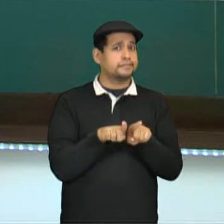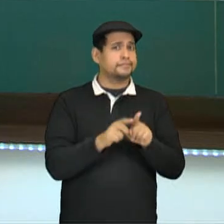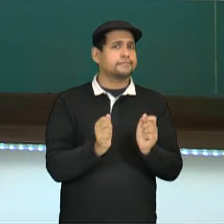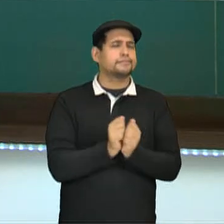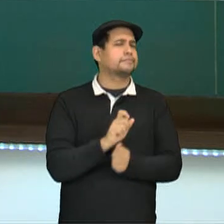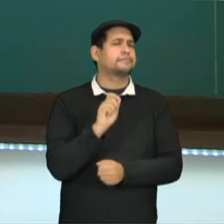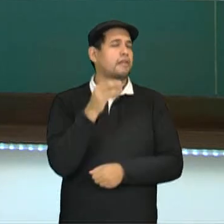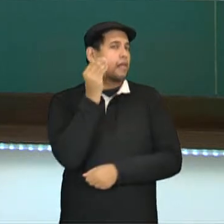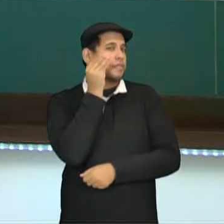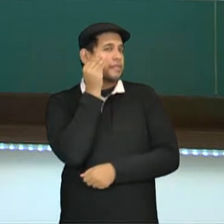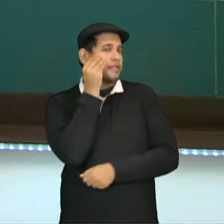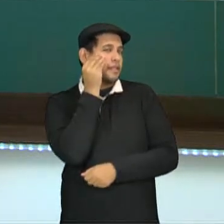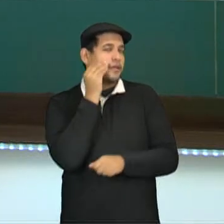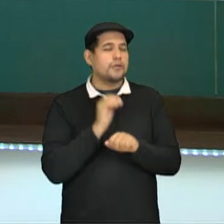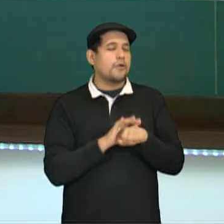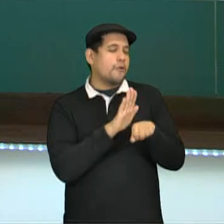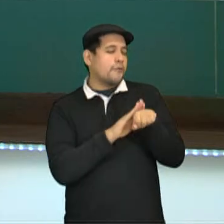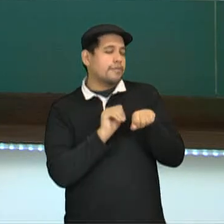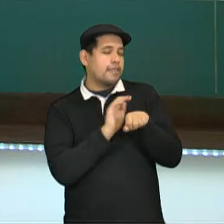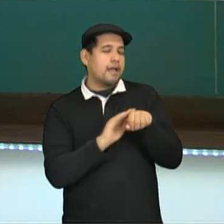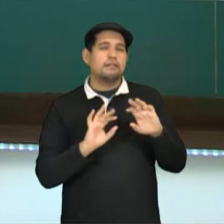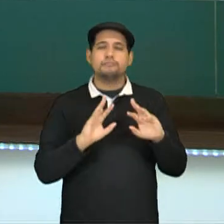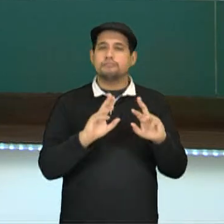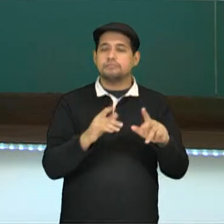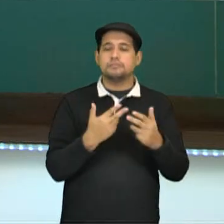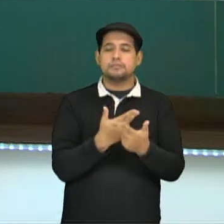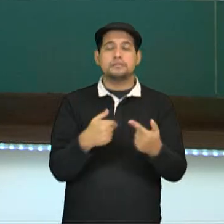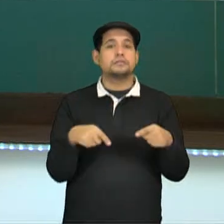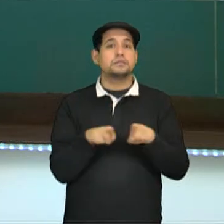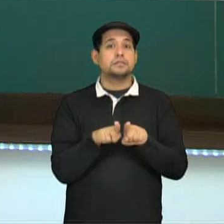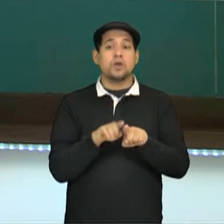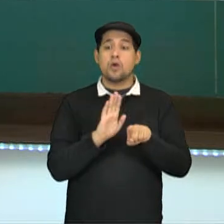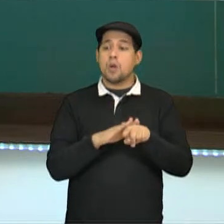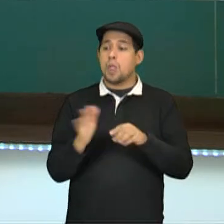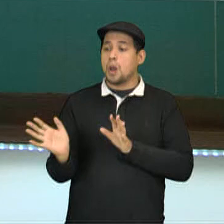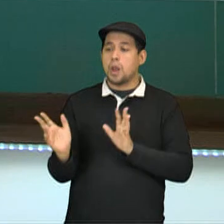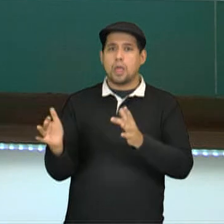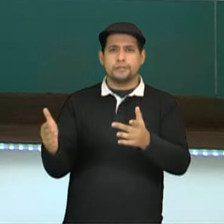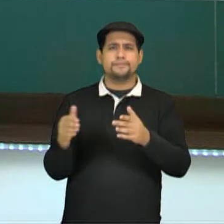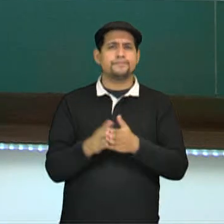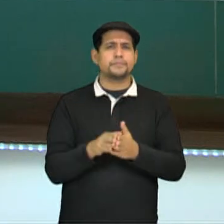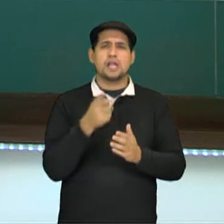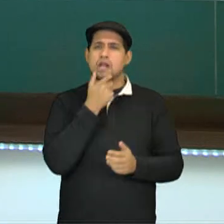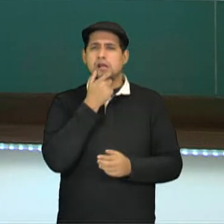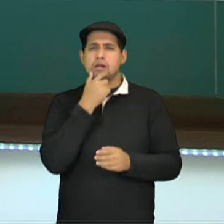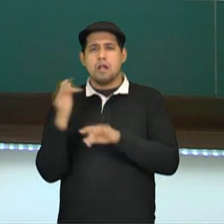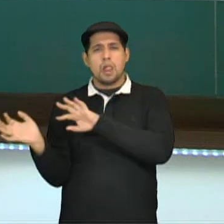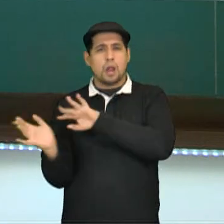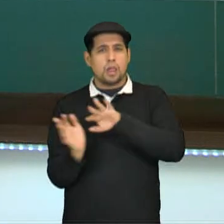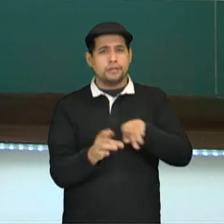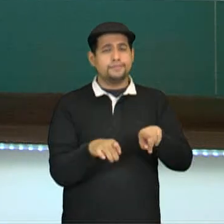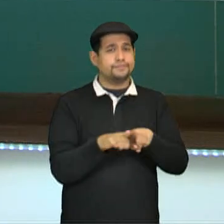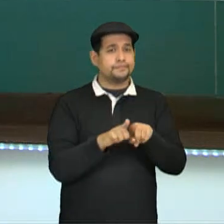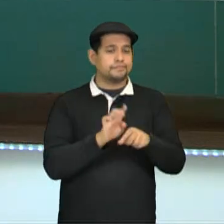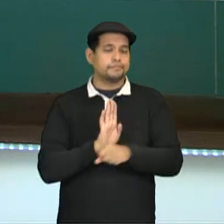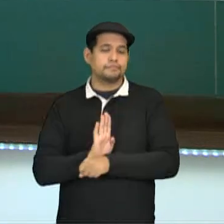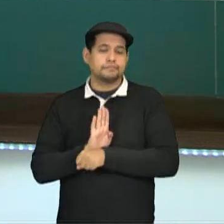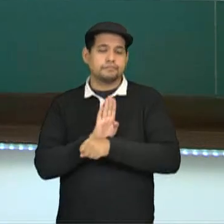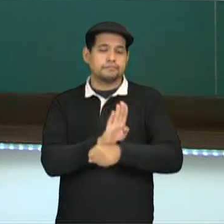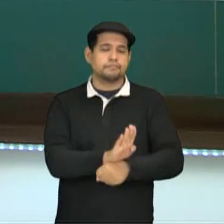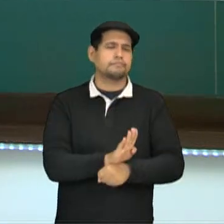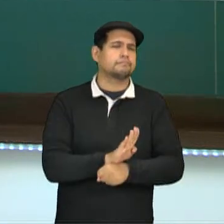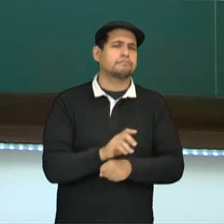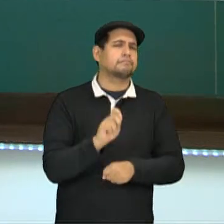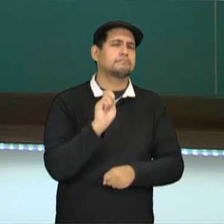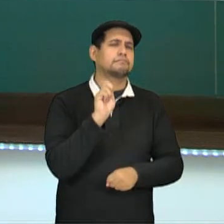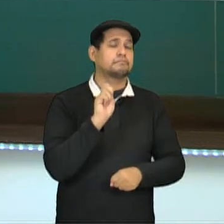acompanhando, tentando zelar por todo esse caminho, vão vir as tropas britânicas também. Isso como um auxílio